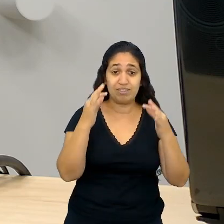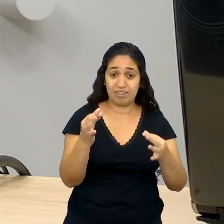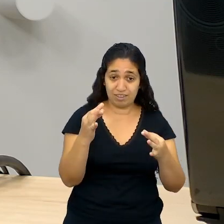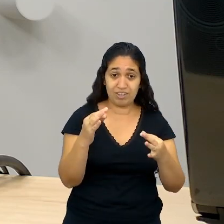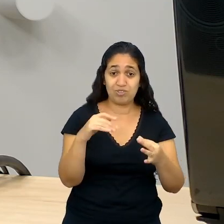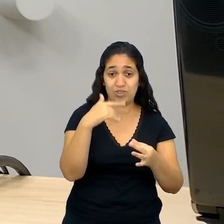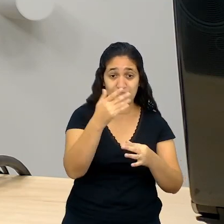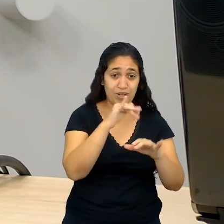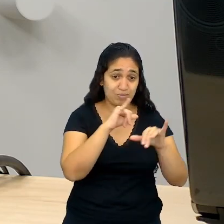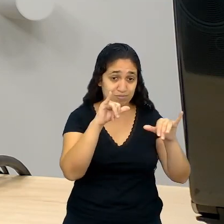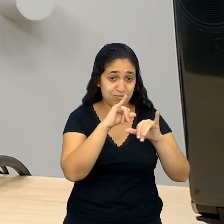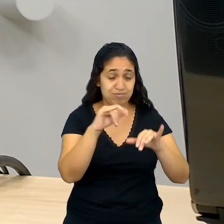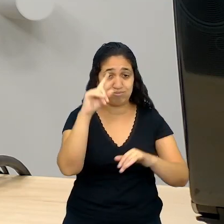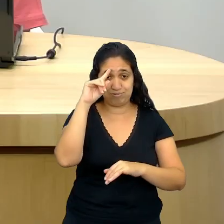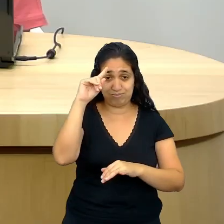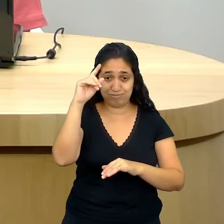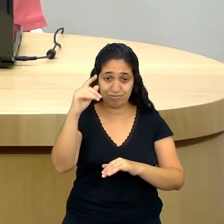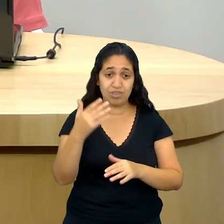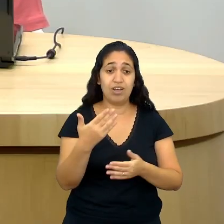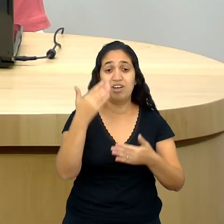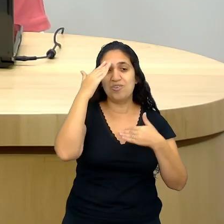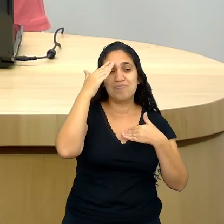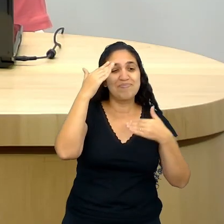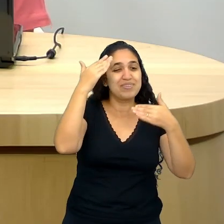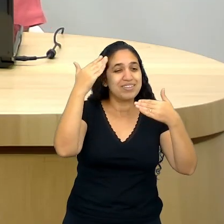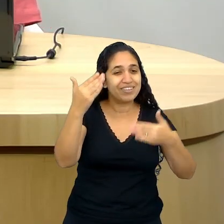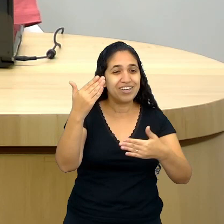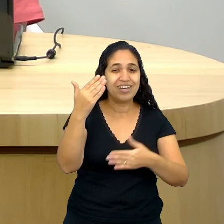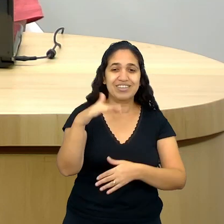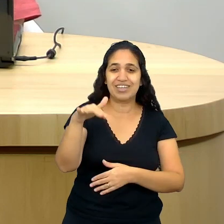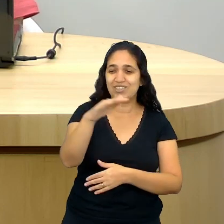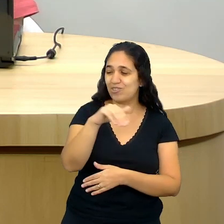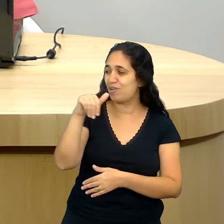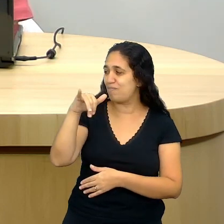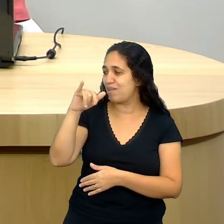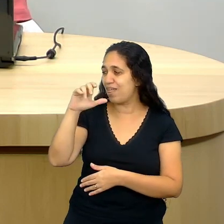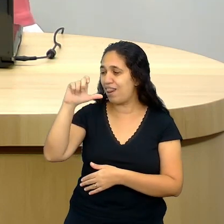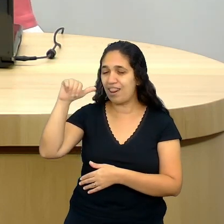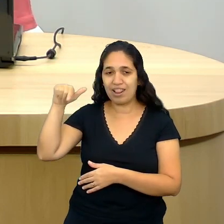gente vai divulgar as datas. Muito obrigada a Milene, ao